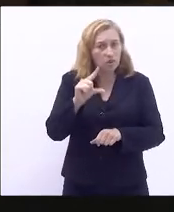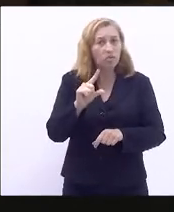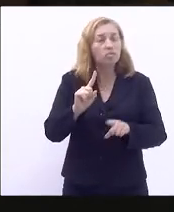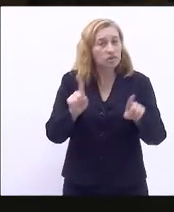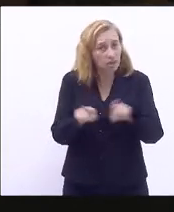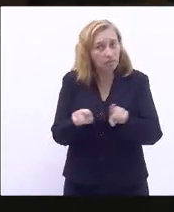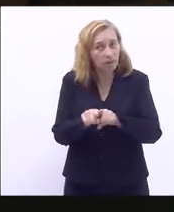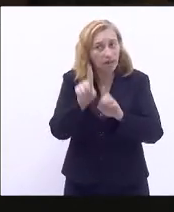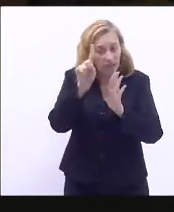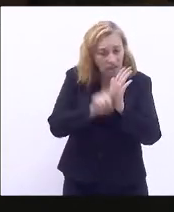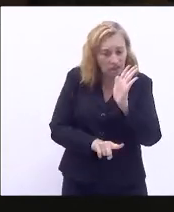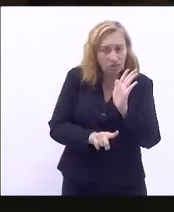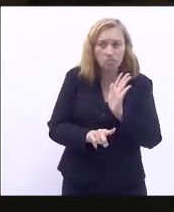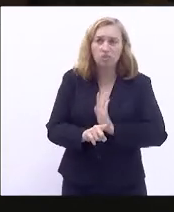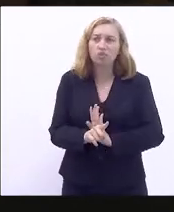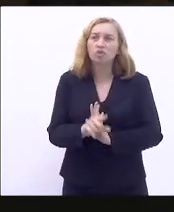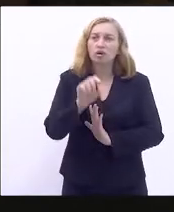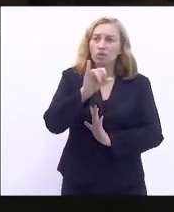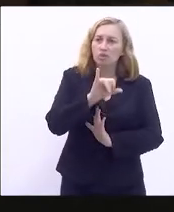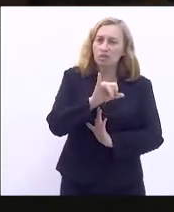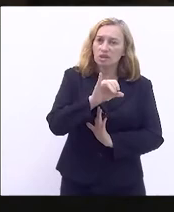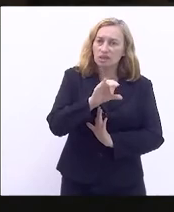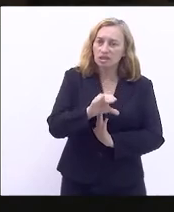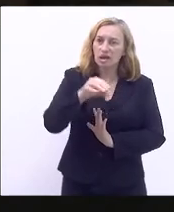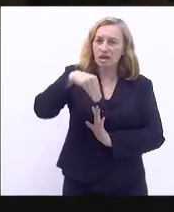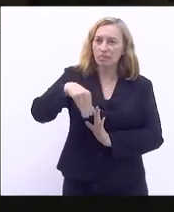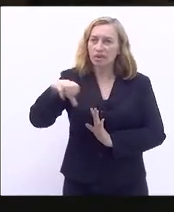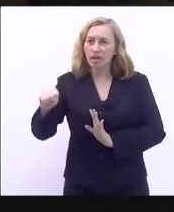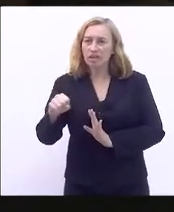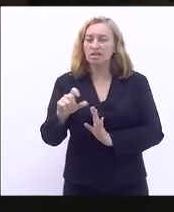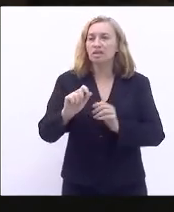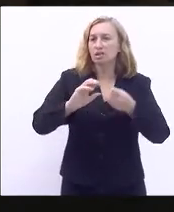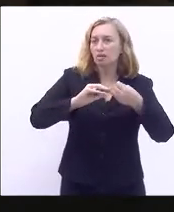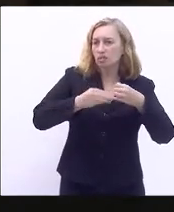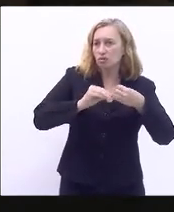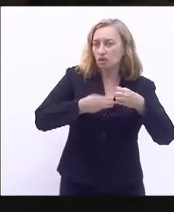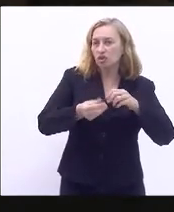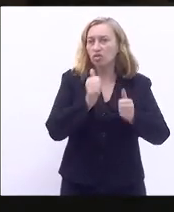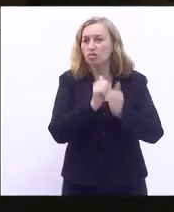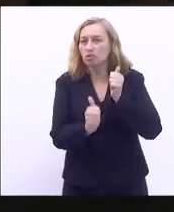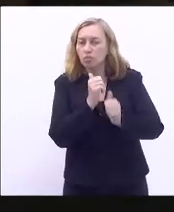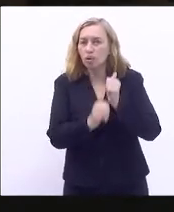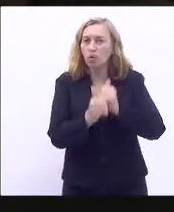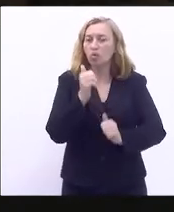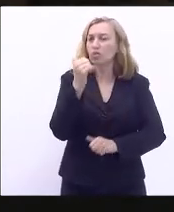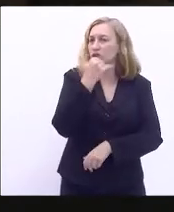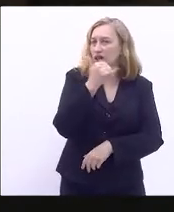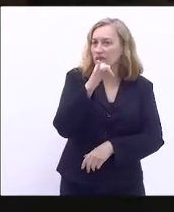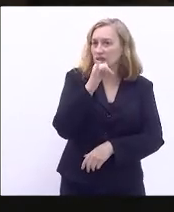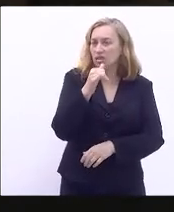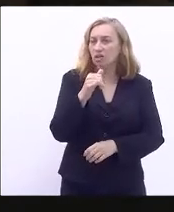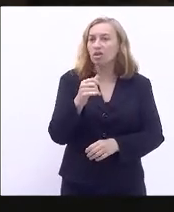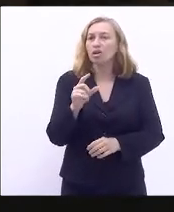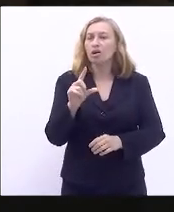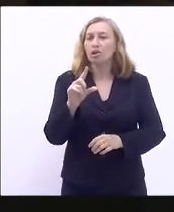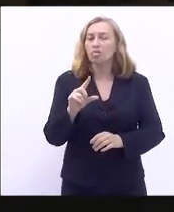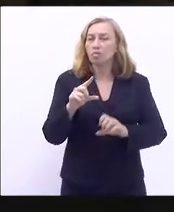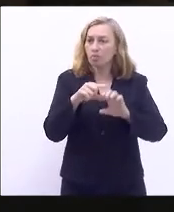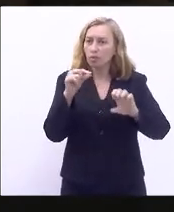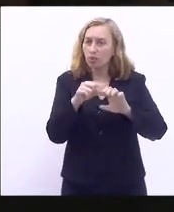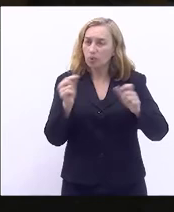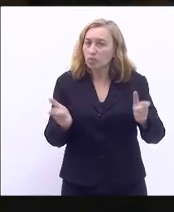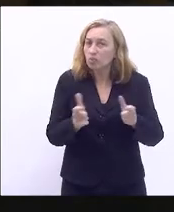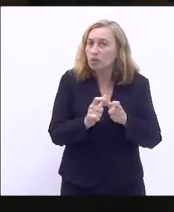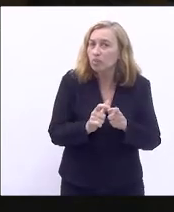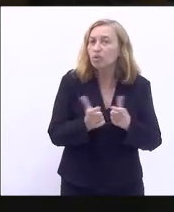reduzimos. Reduzimos o ICMS do arroz, do feijão, da energia elétrica para o pequeno produtor,